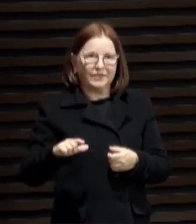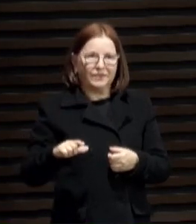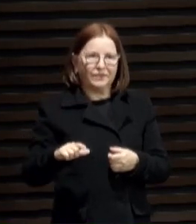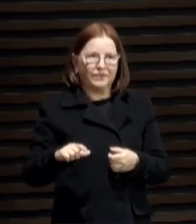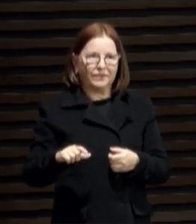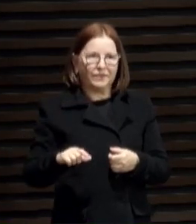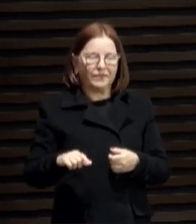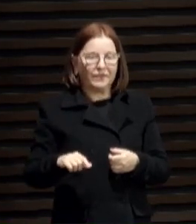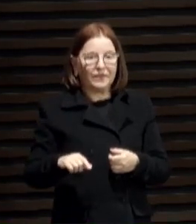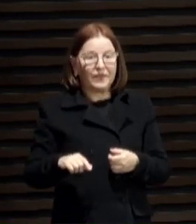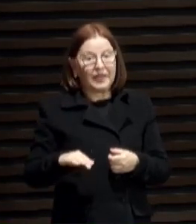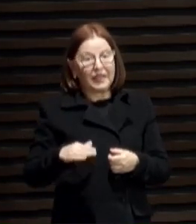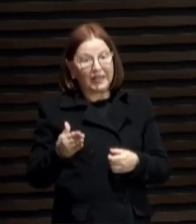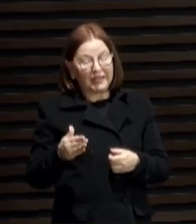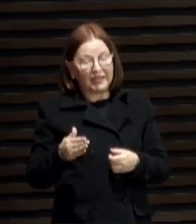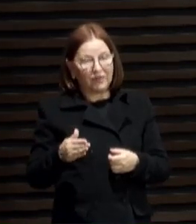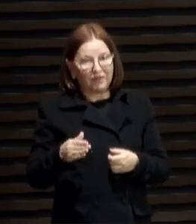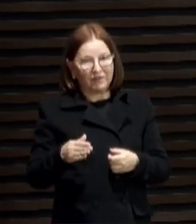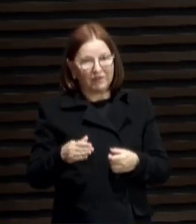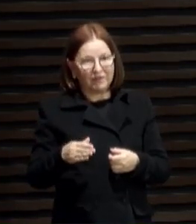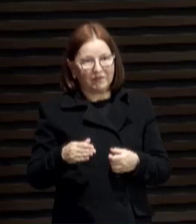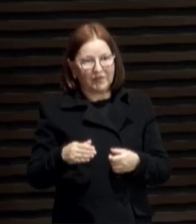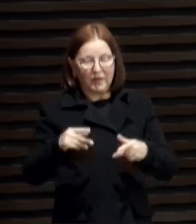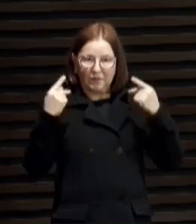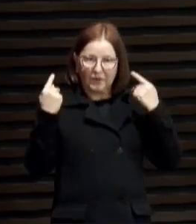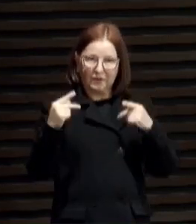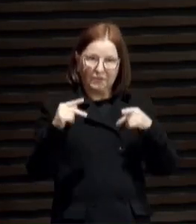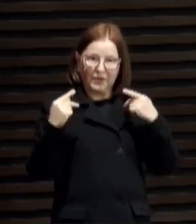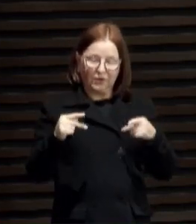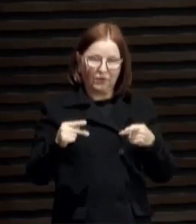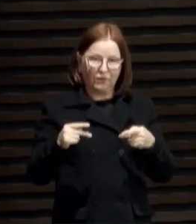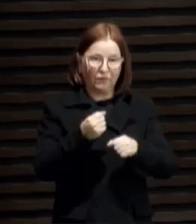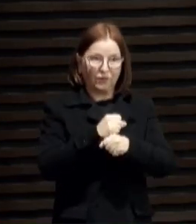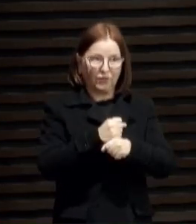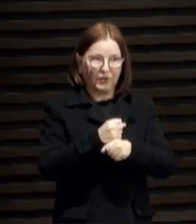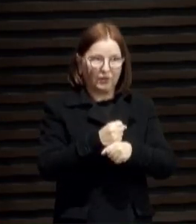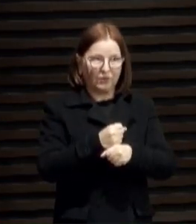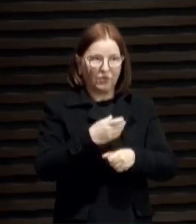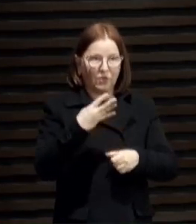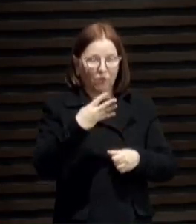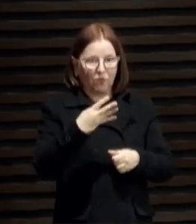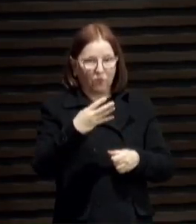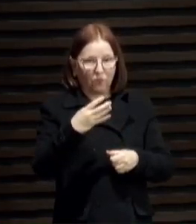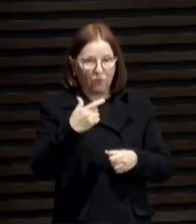que Malaquias ministrou, que foi no ano de 420 a.C.